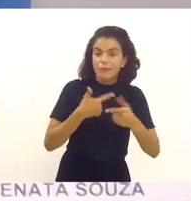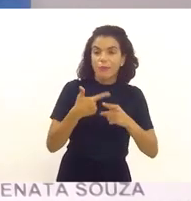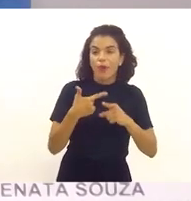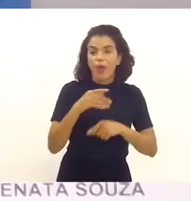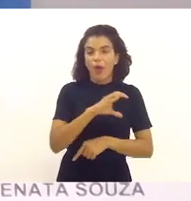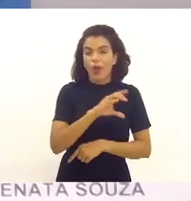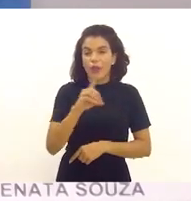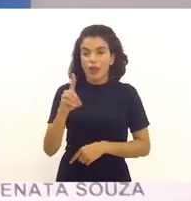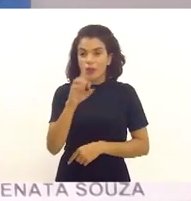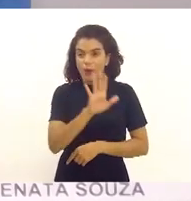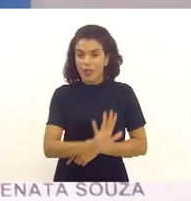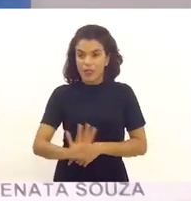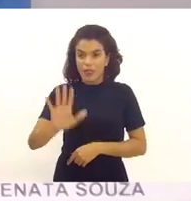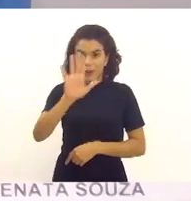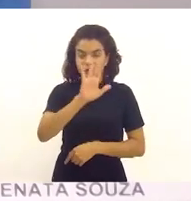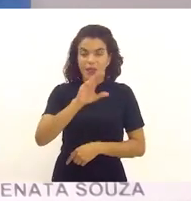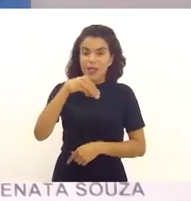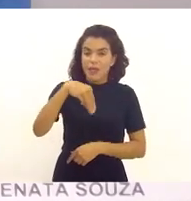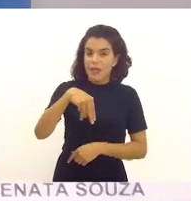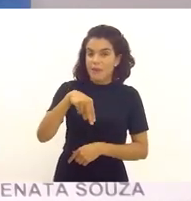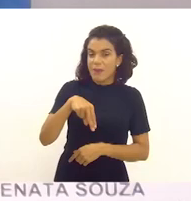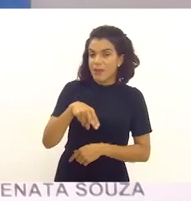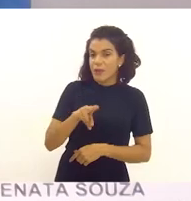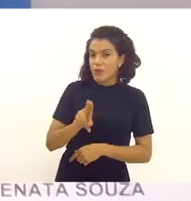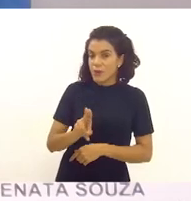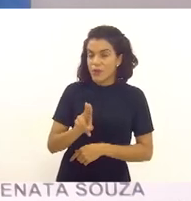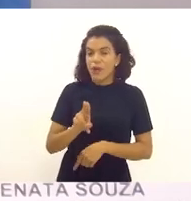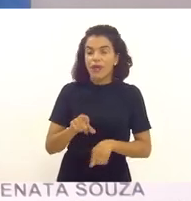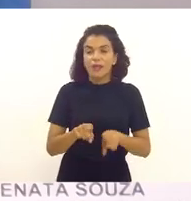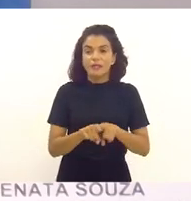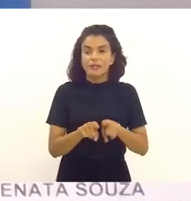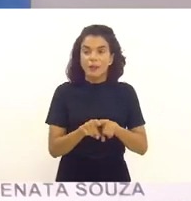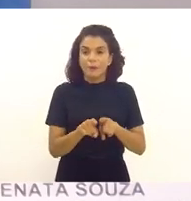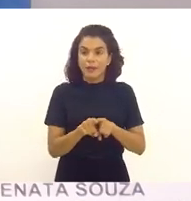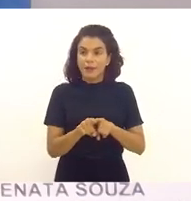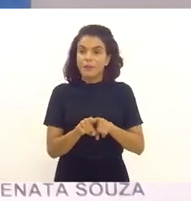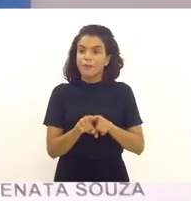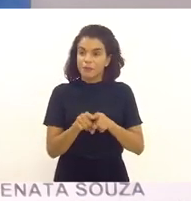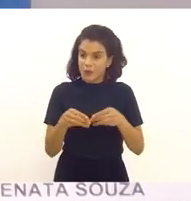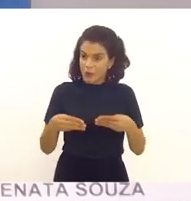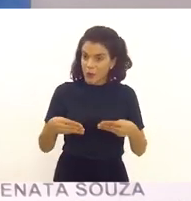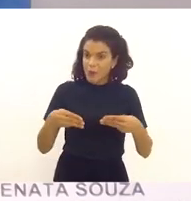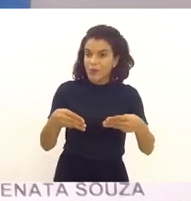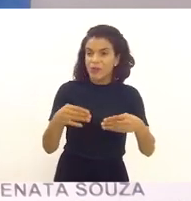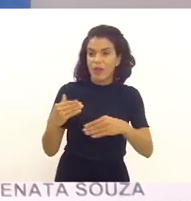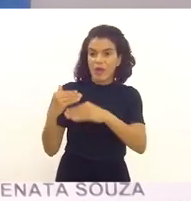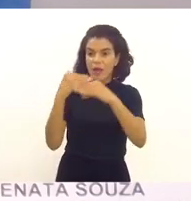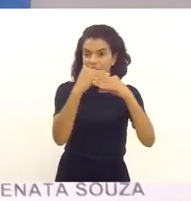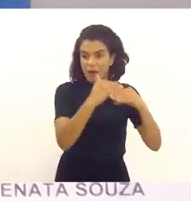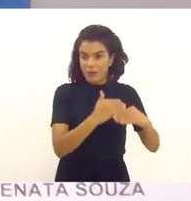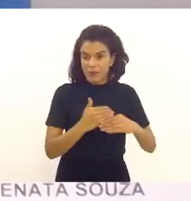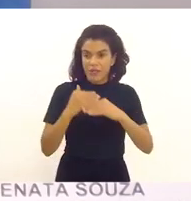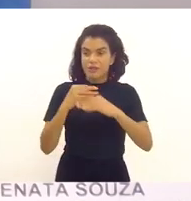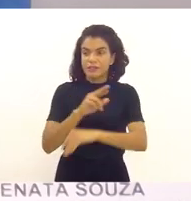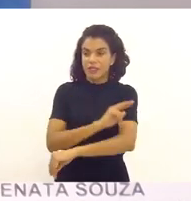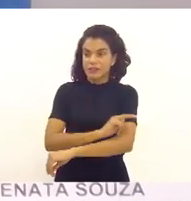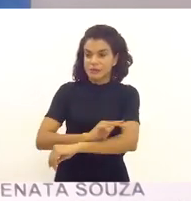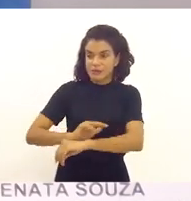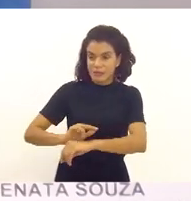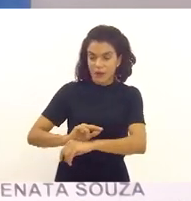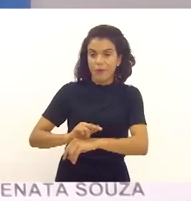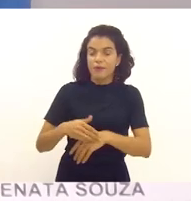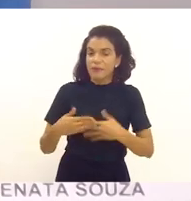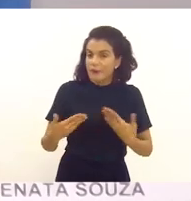Nacional do mnu ela também está no ministério da Igualdade racial né então